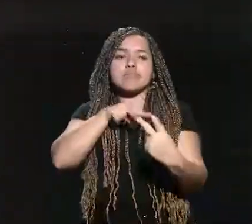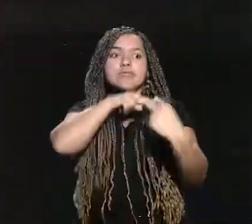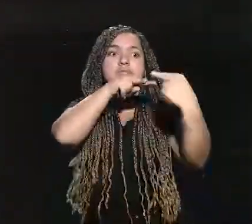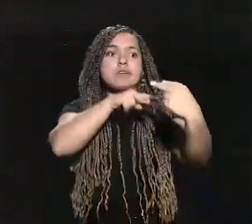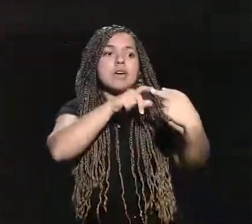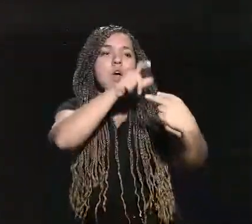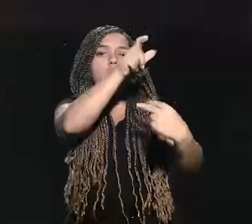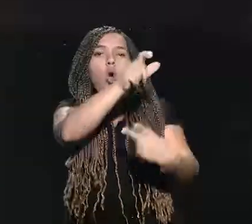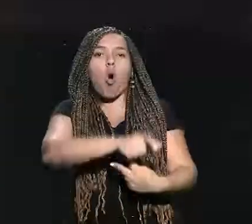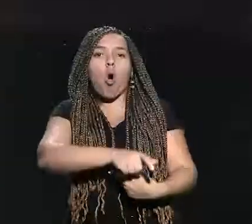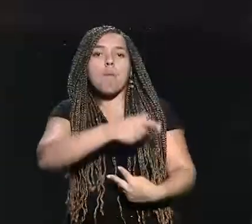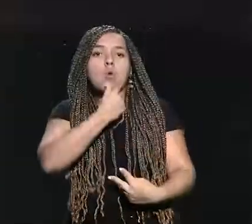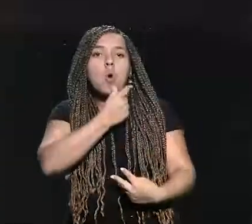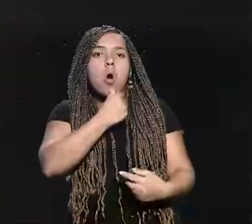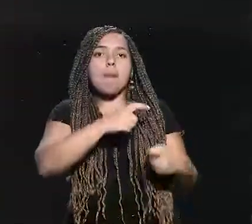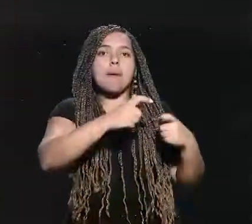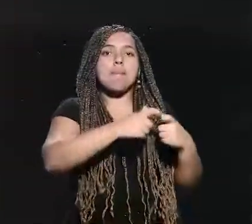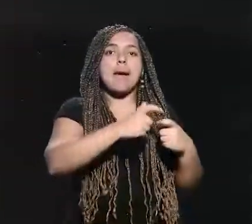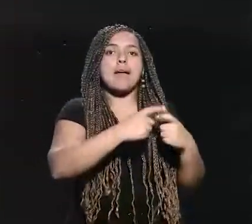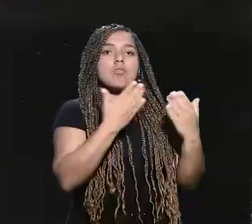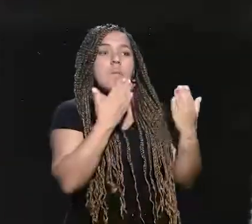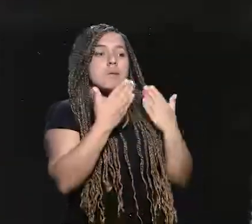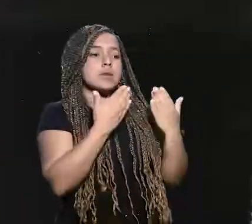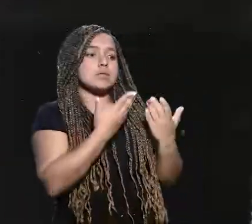psicólogo branco pode ser justamente causar